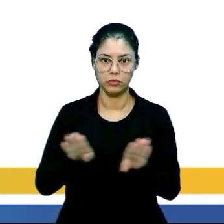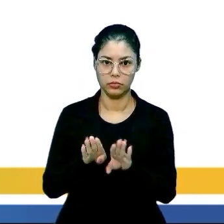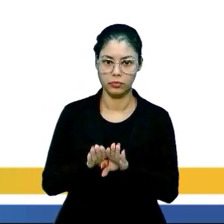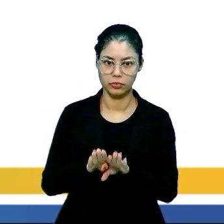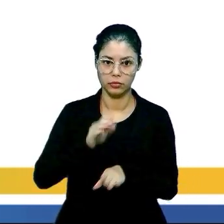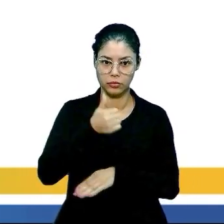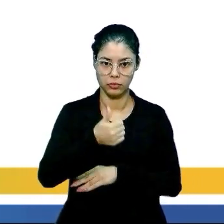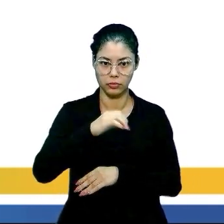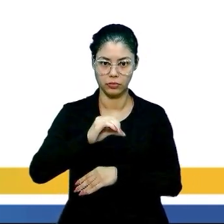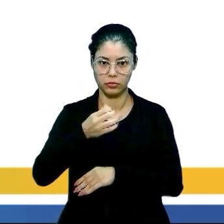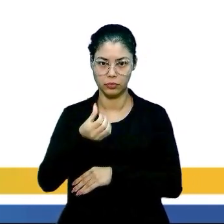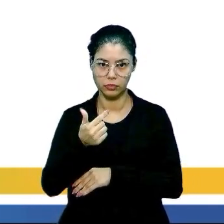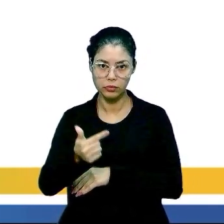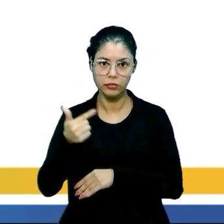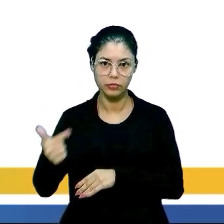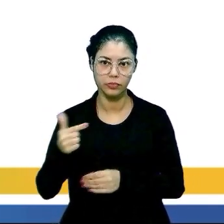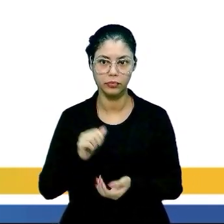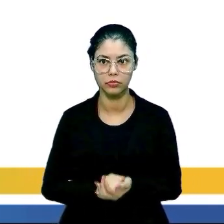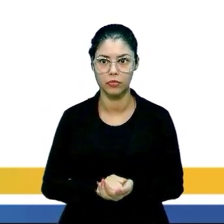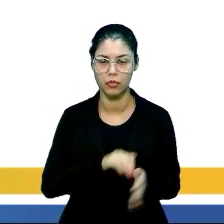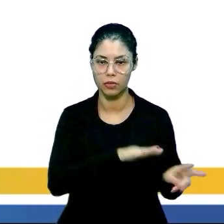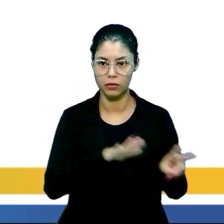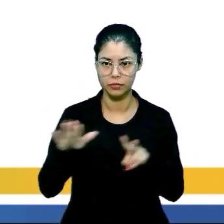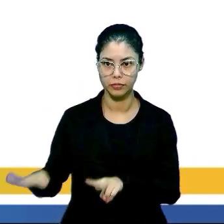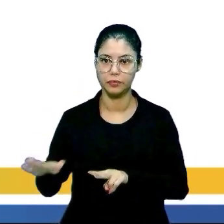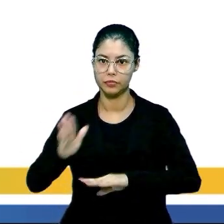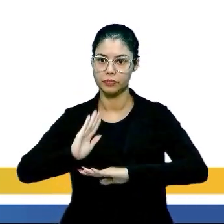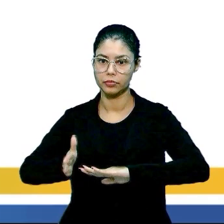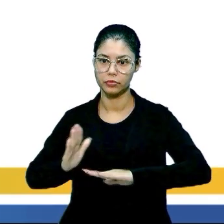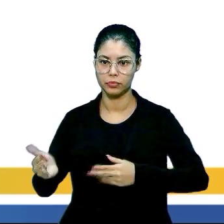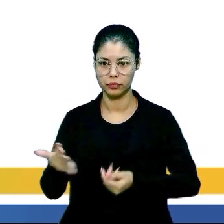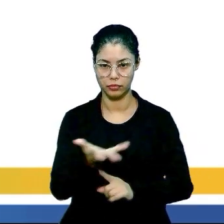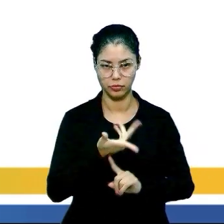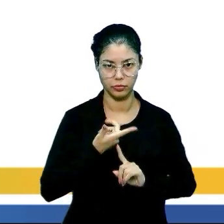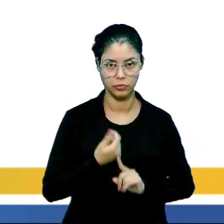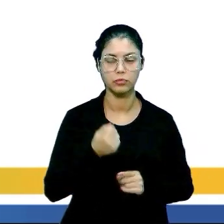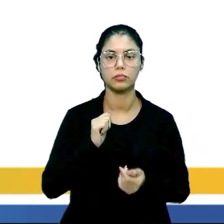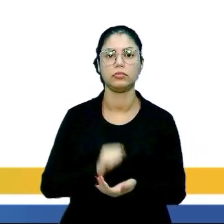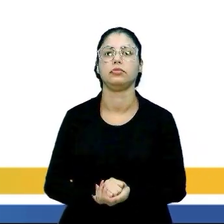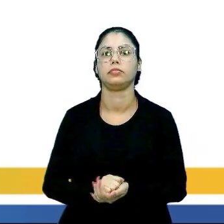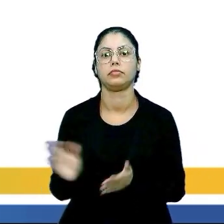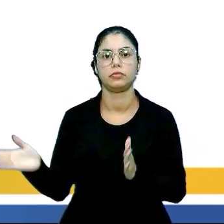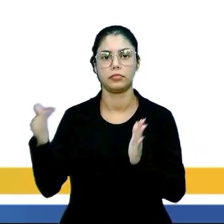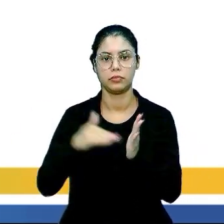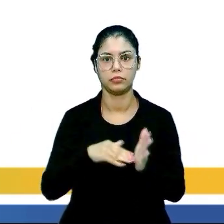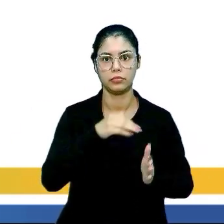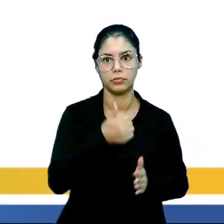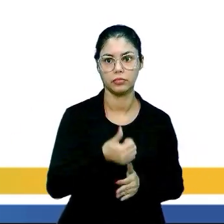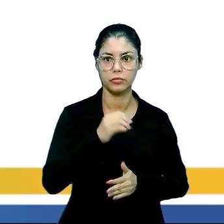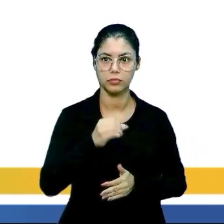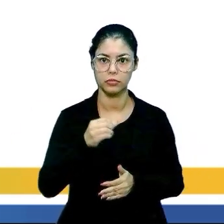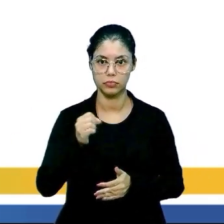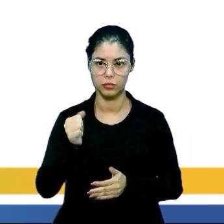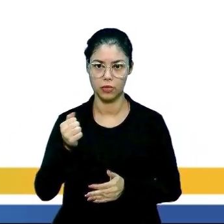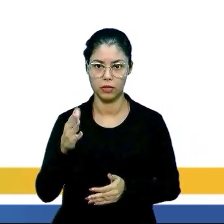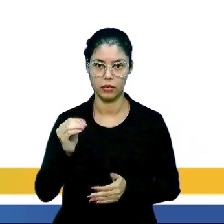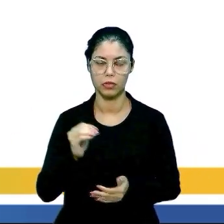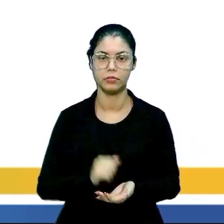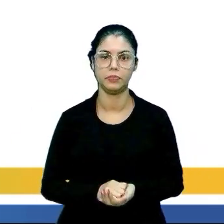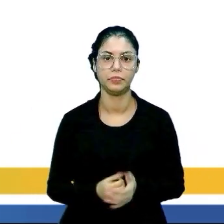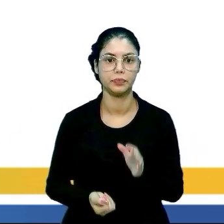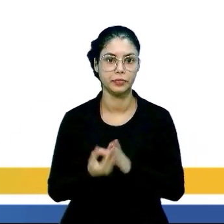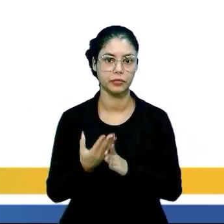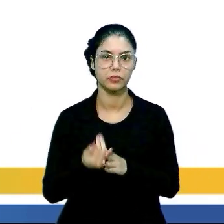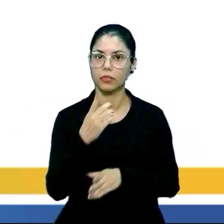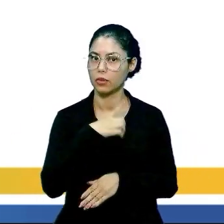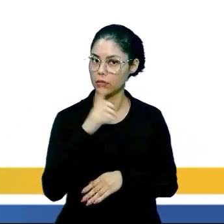em 1922, com a Semana de Arte Moderna e se estende aí no máximo até 1980, e agora as